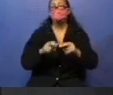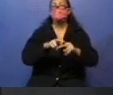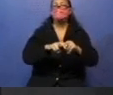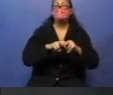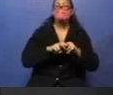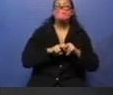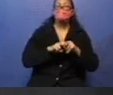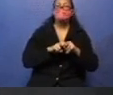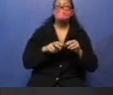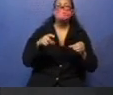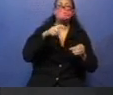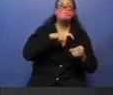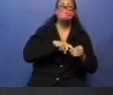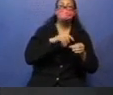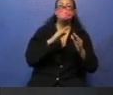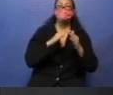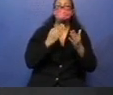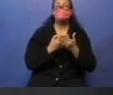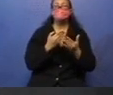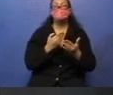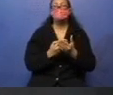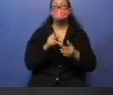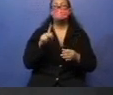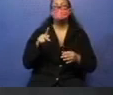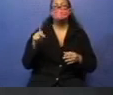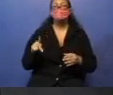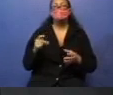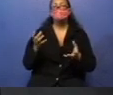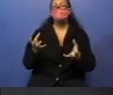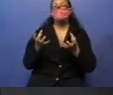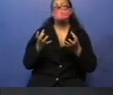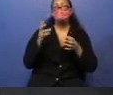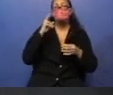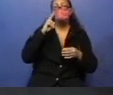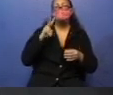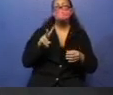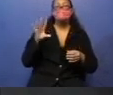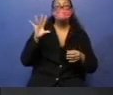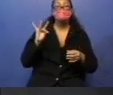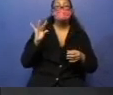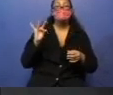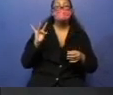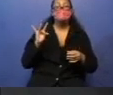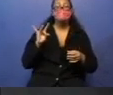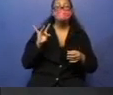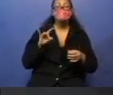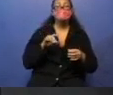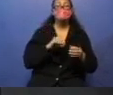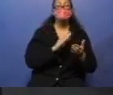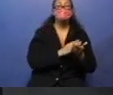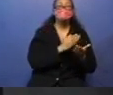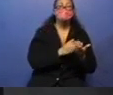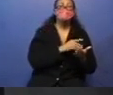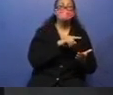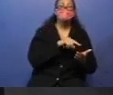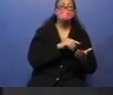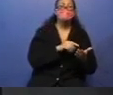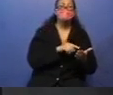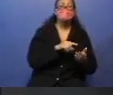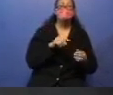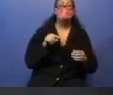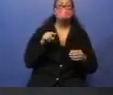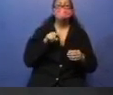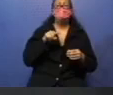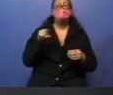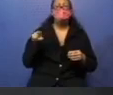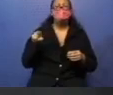O caderninho de vocês vai ter que estar todo certinho. Então, cola no caderno e sempre dá uma olhadinha. Será que vocês estão lavando as mãos de